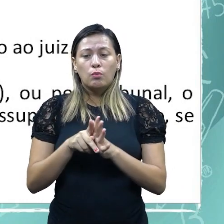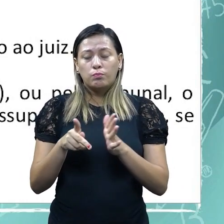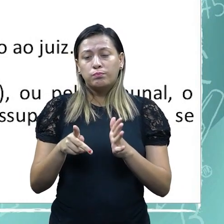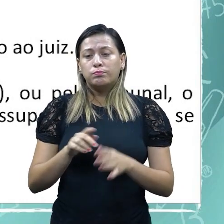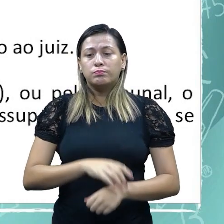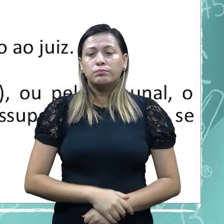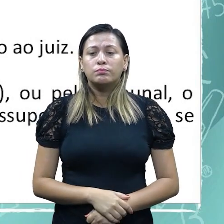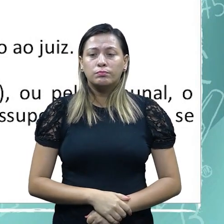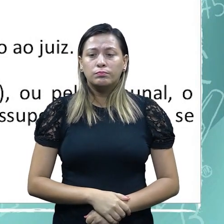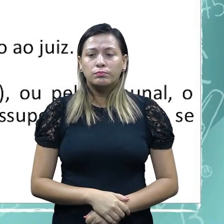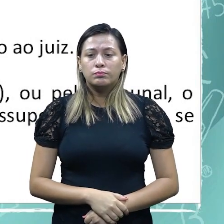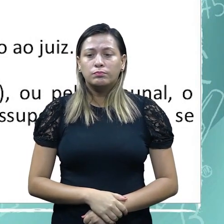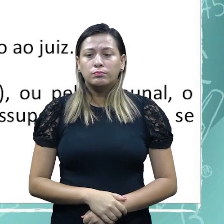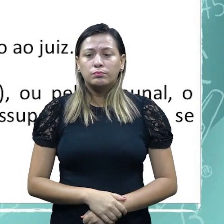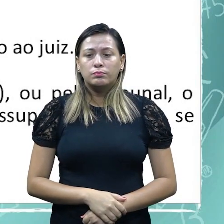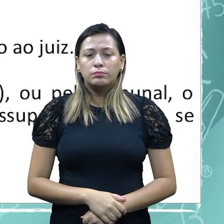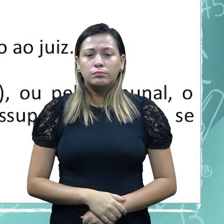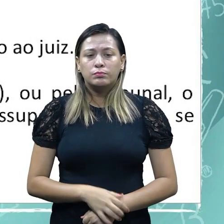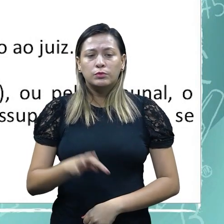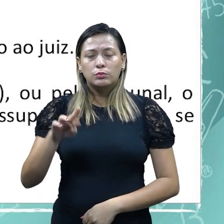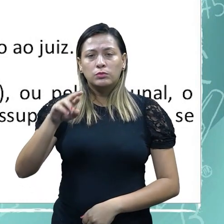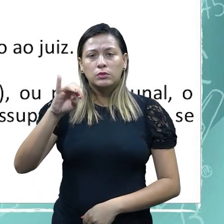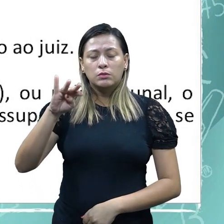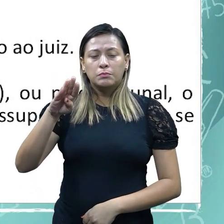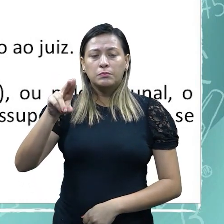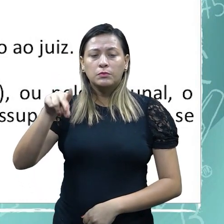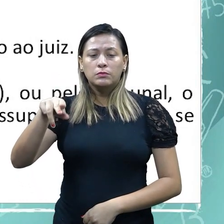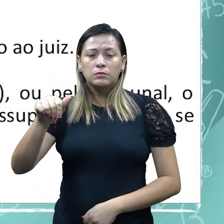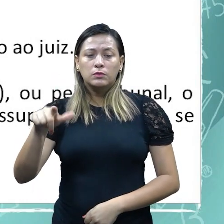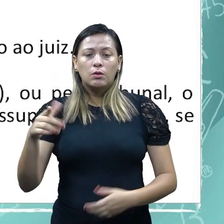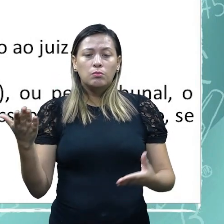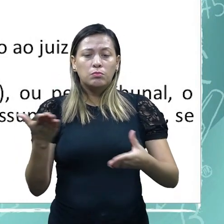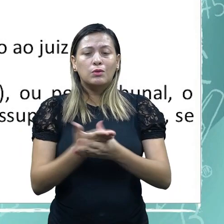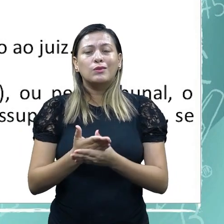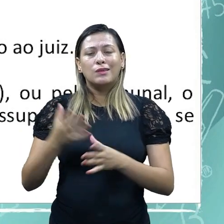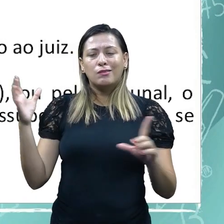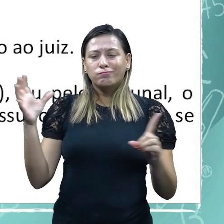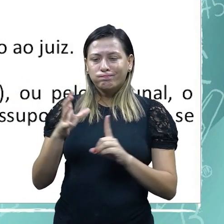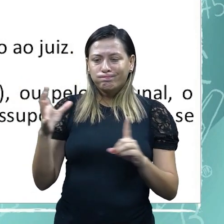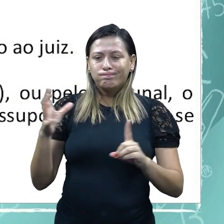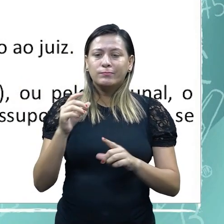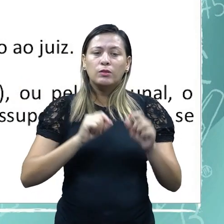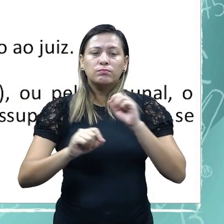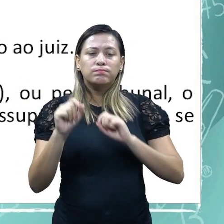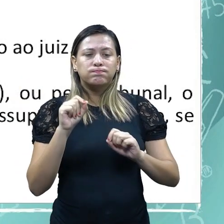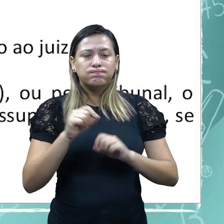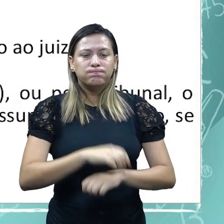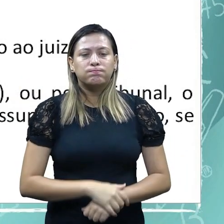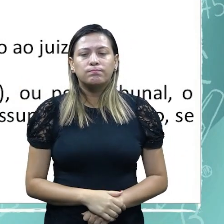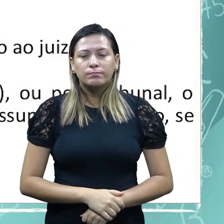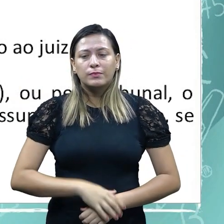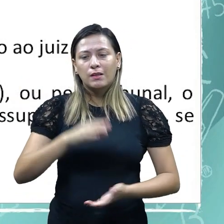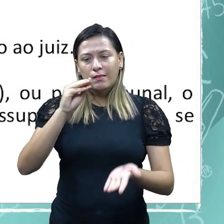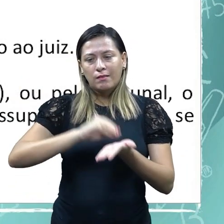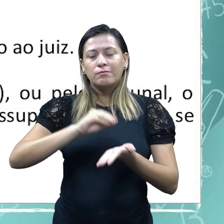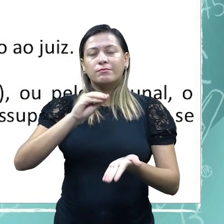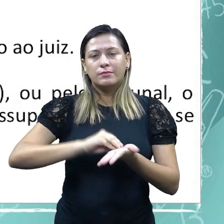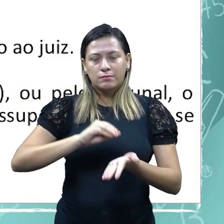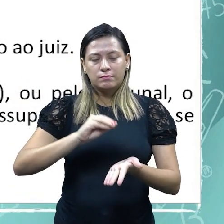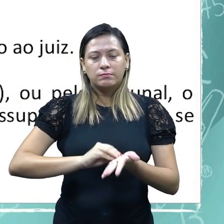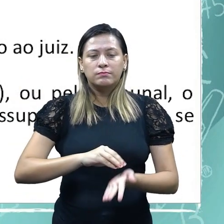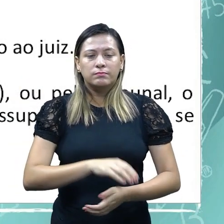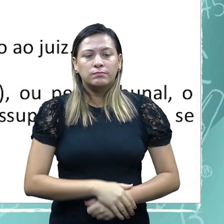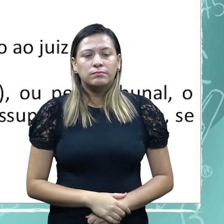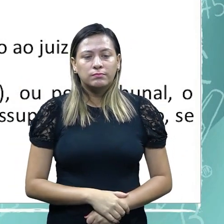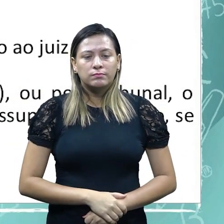processo, gente, ele fica irremediavelmente comprometido. Pelo quê? Pela falta do pressuposto apontado e pelo